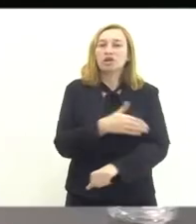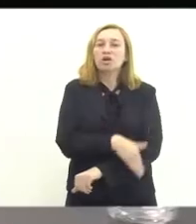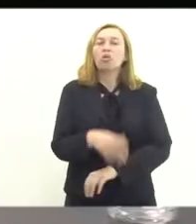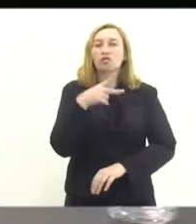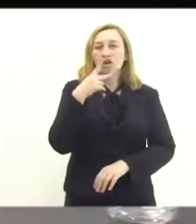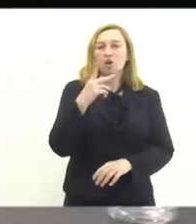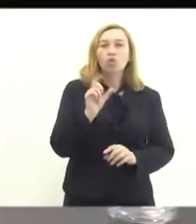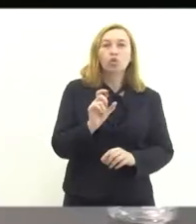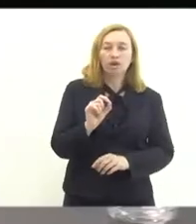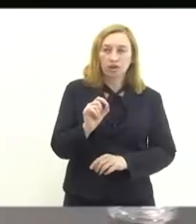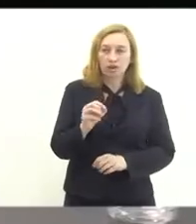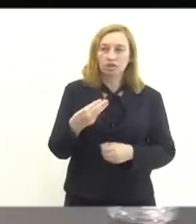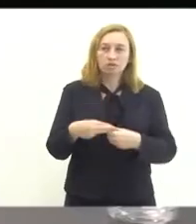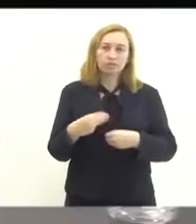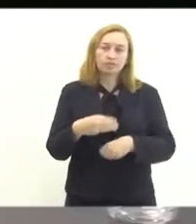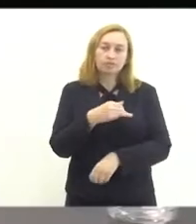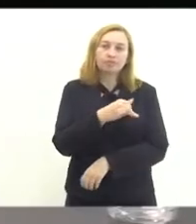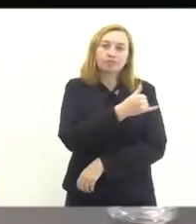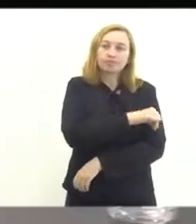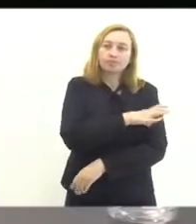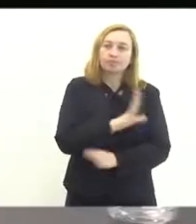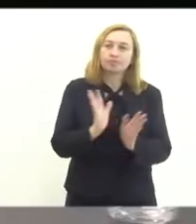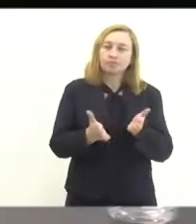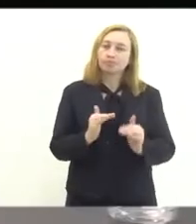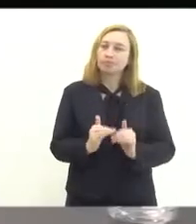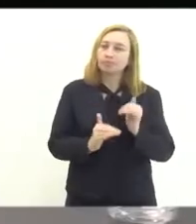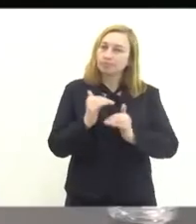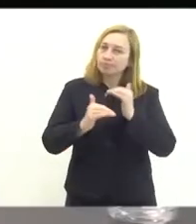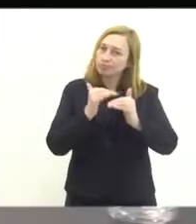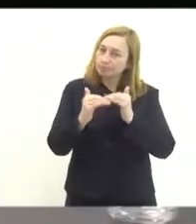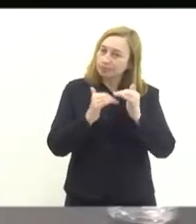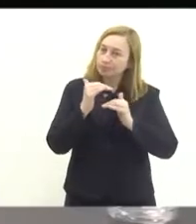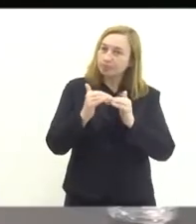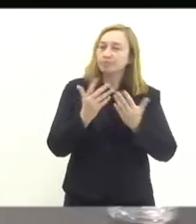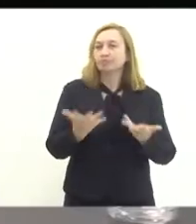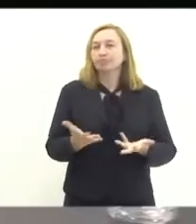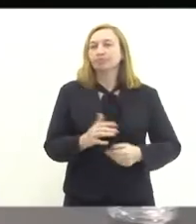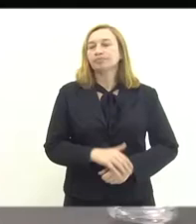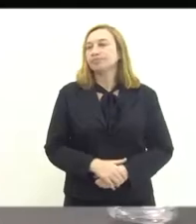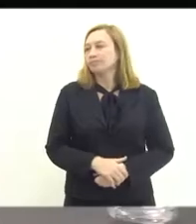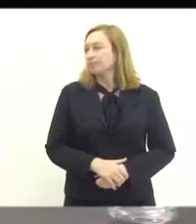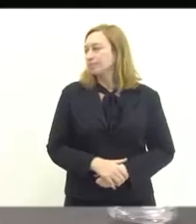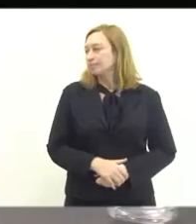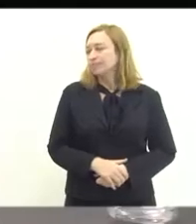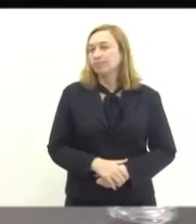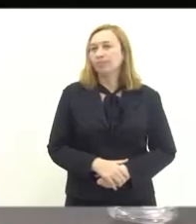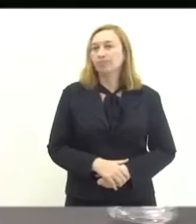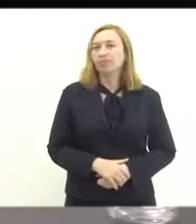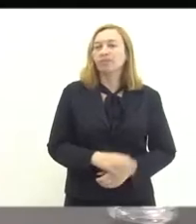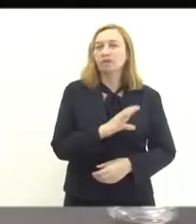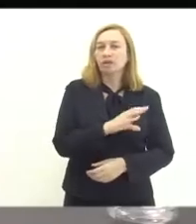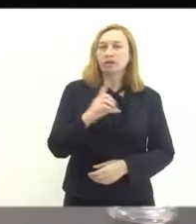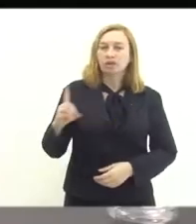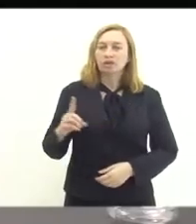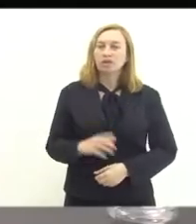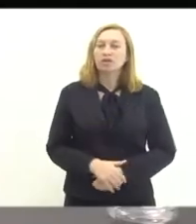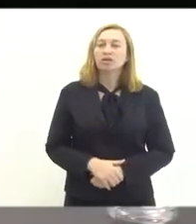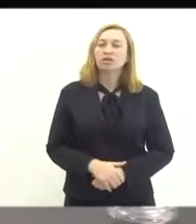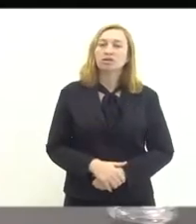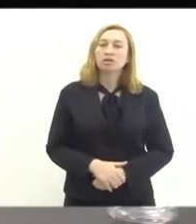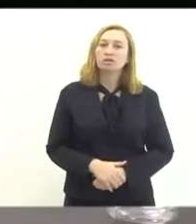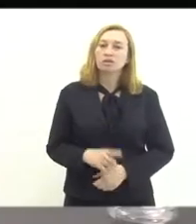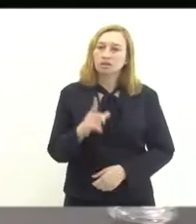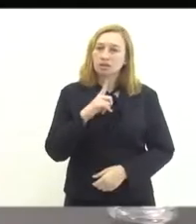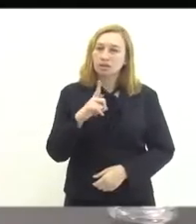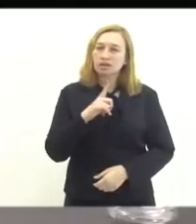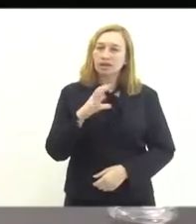aqui que hoje o município do Rio está desenvolvendo nessa nesse trabalho da Coordenadoria a